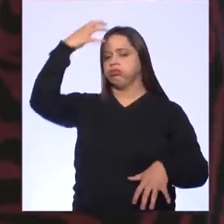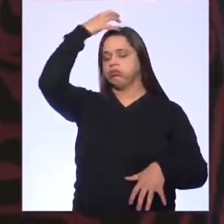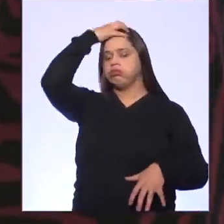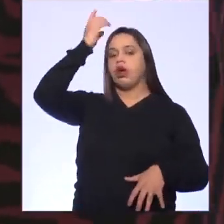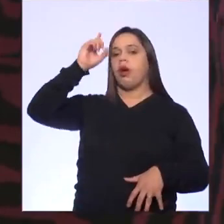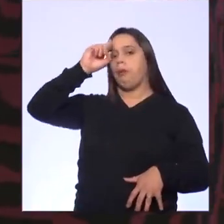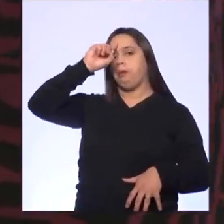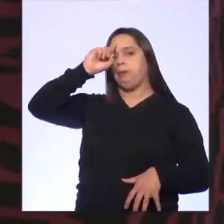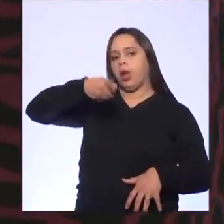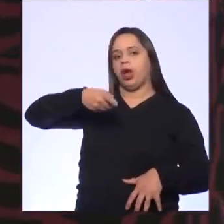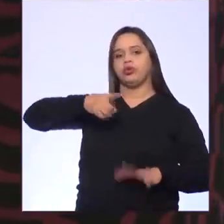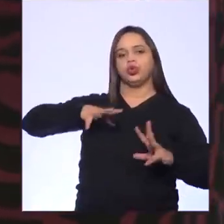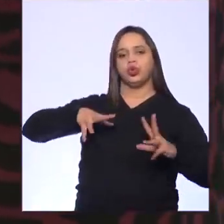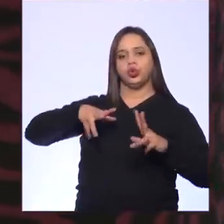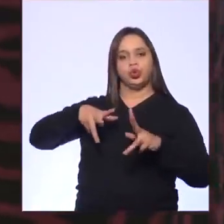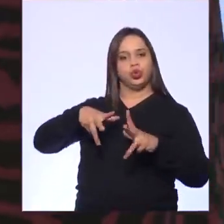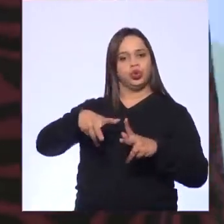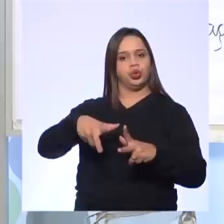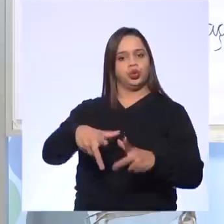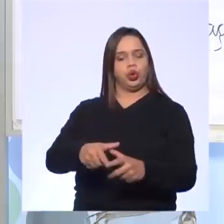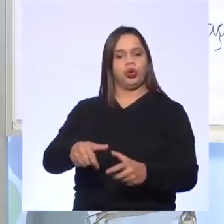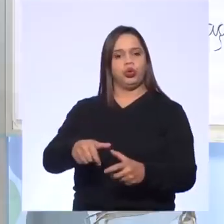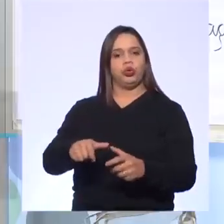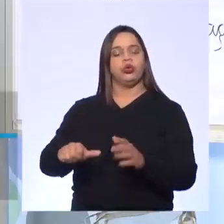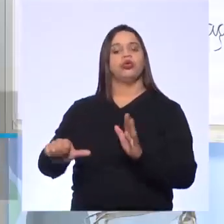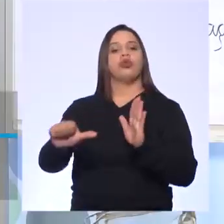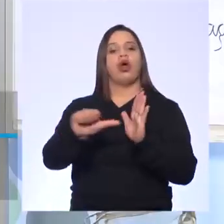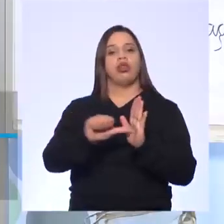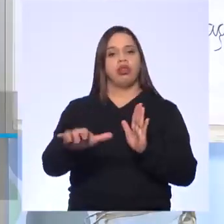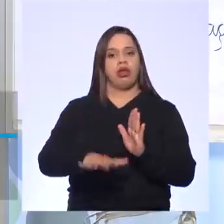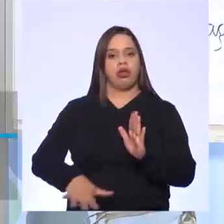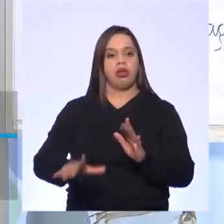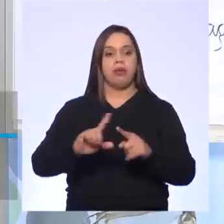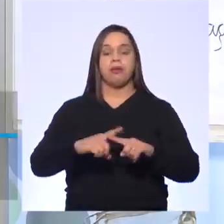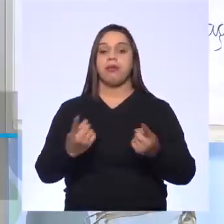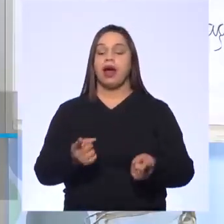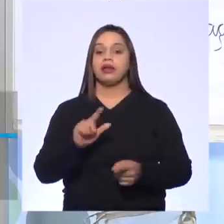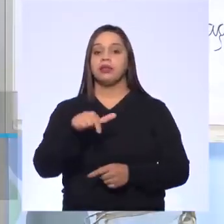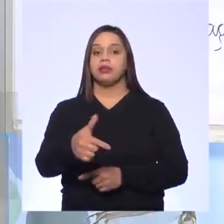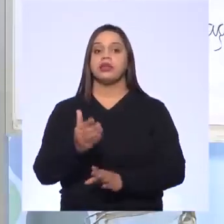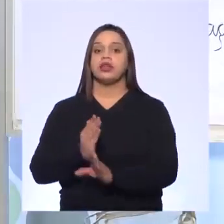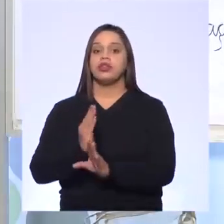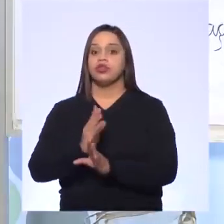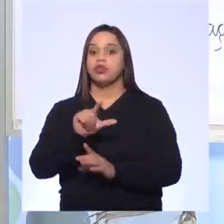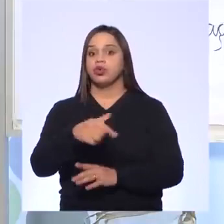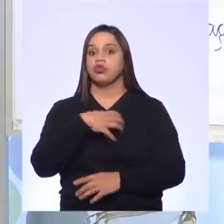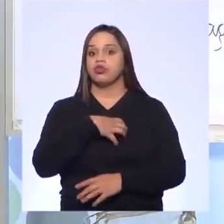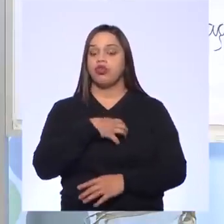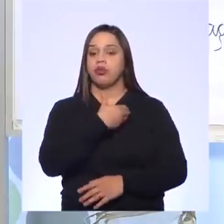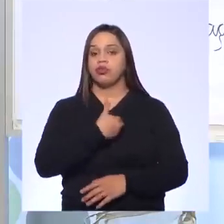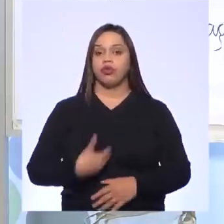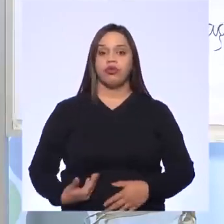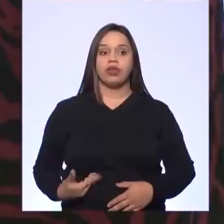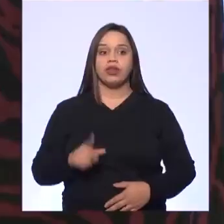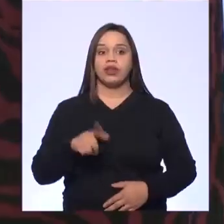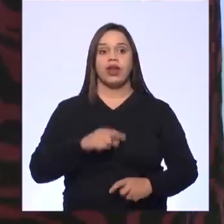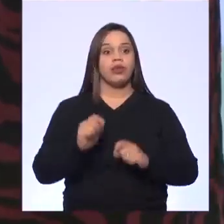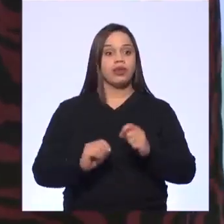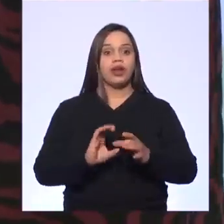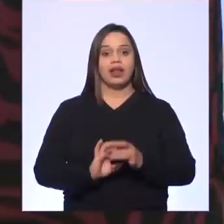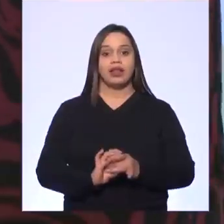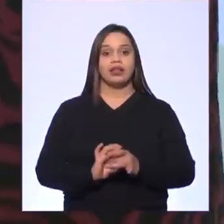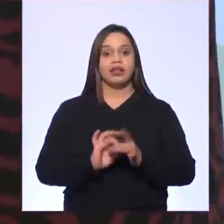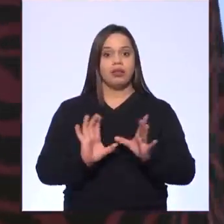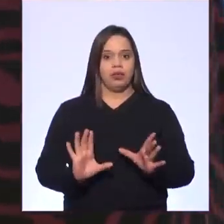toda Atenas. Só que, com o tempo, eles descobriram uma outra forma de governo, que é a